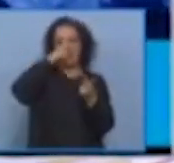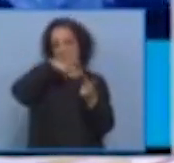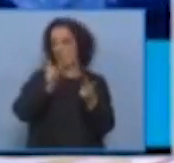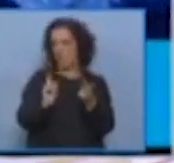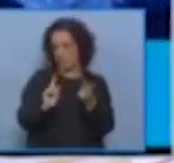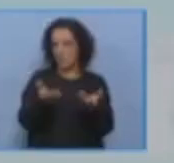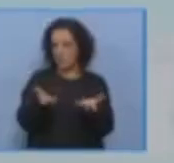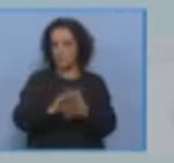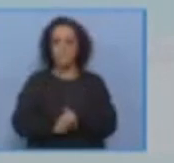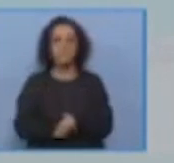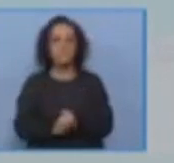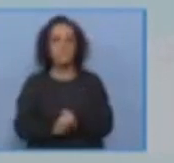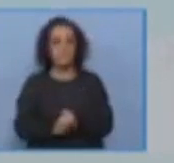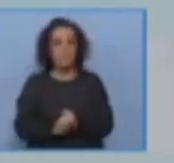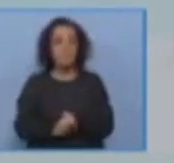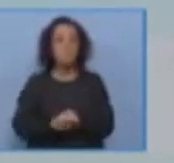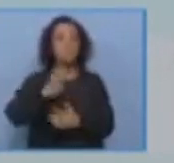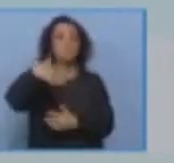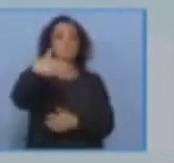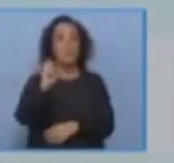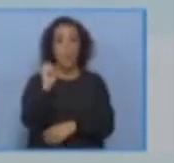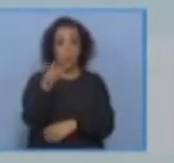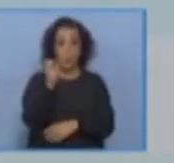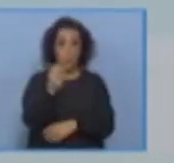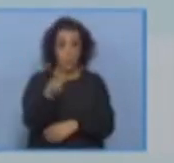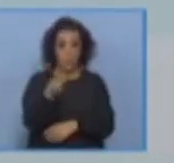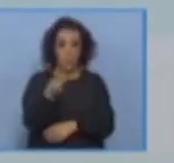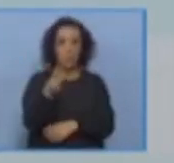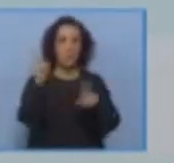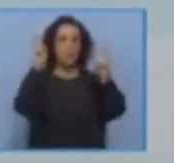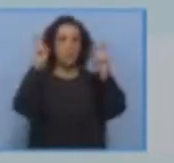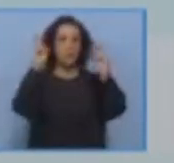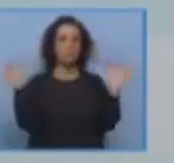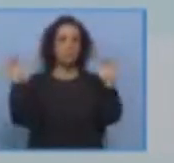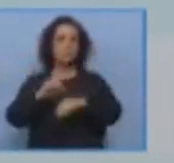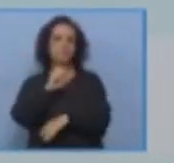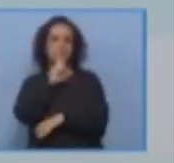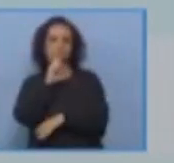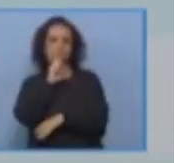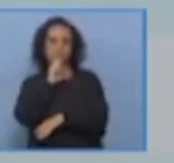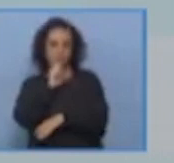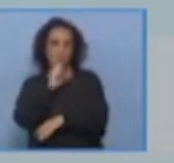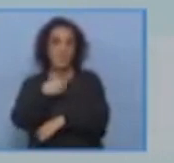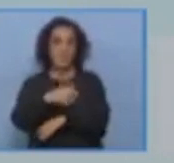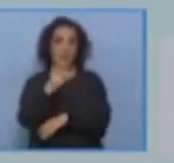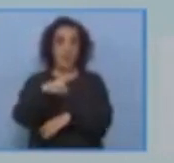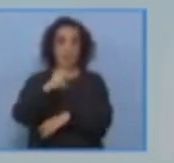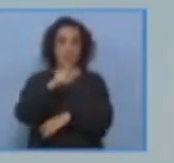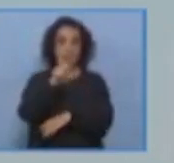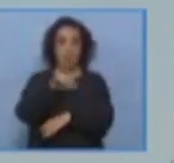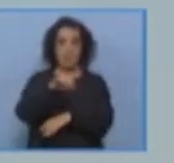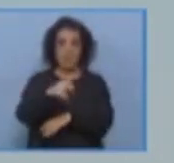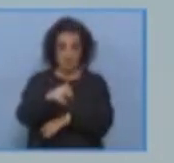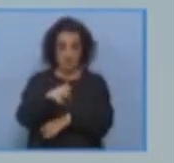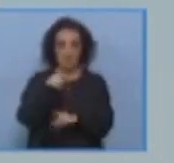nossa riqueza. E lá para outubro, esse sínodo sobre a Amazónia, podemos concluir com este